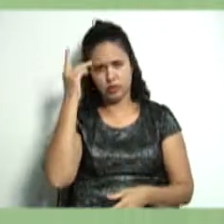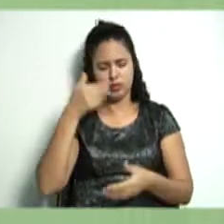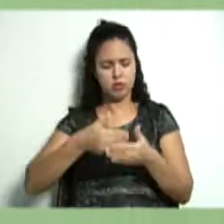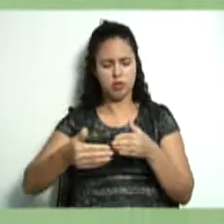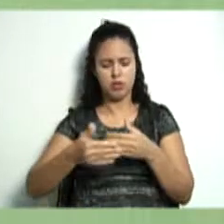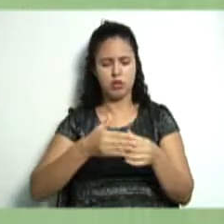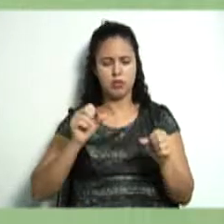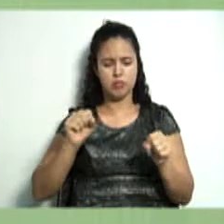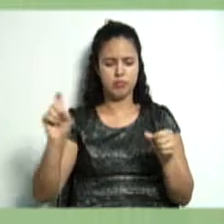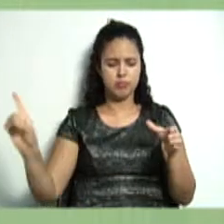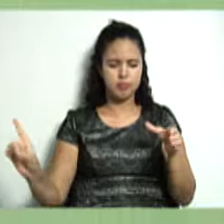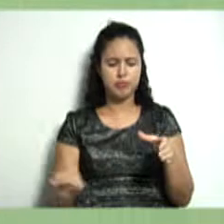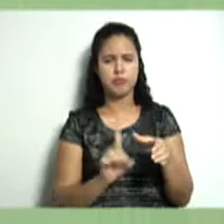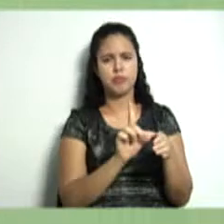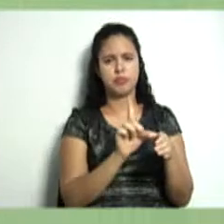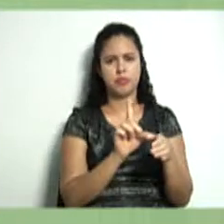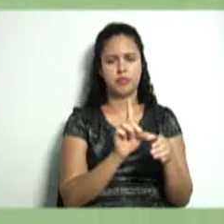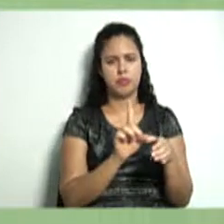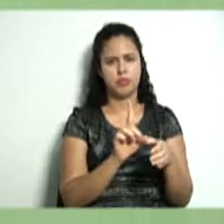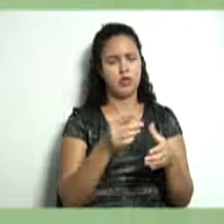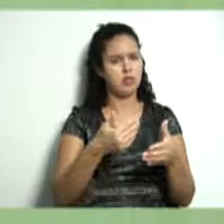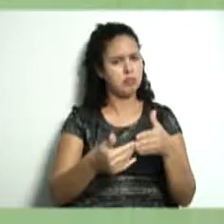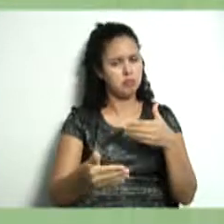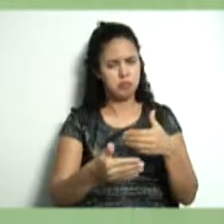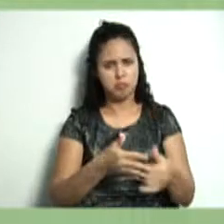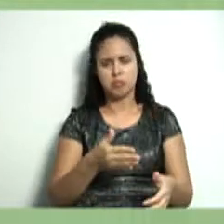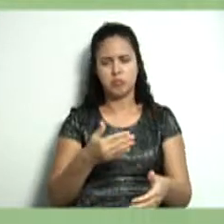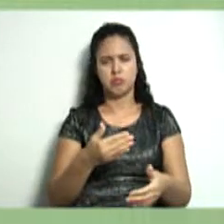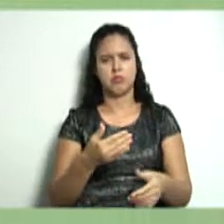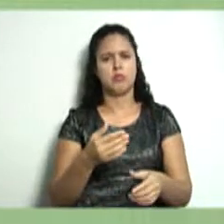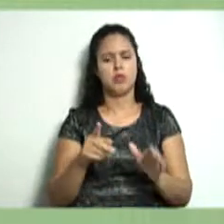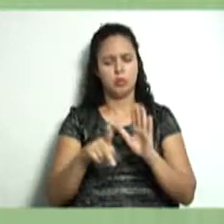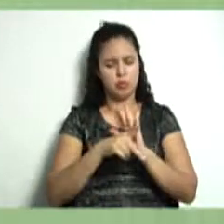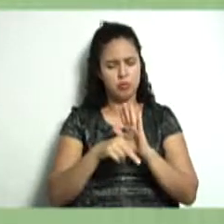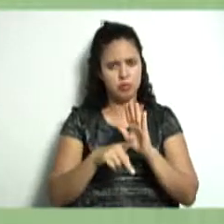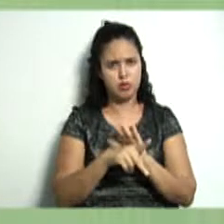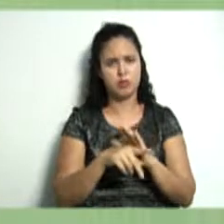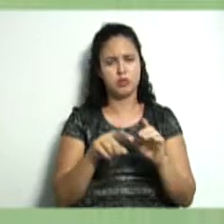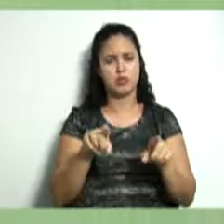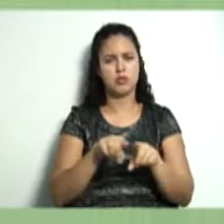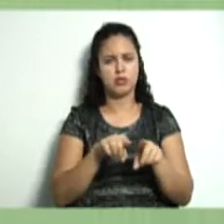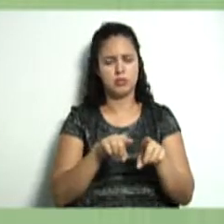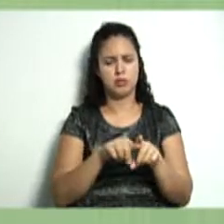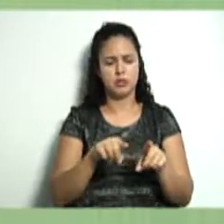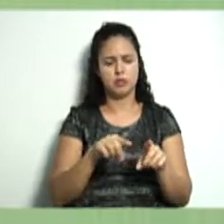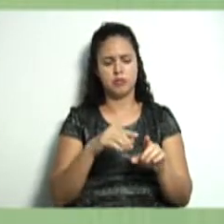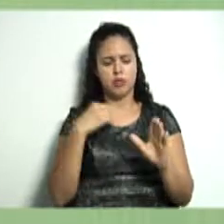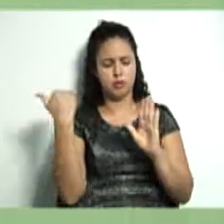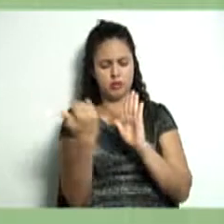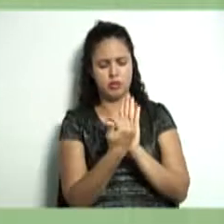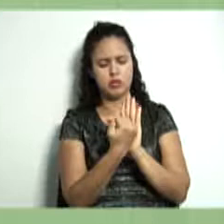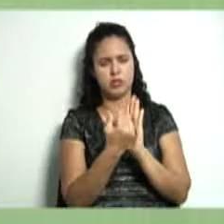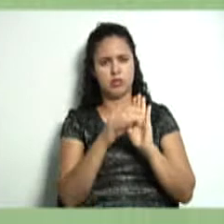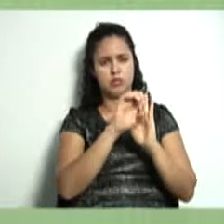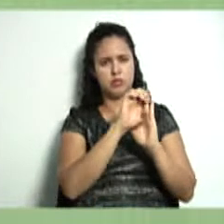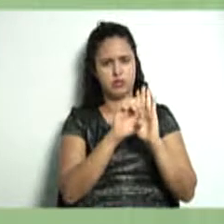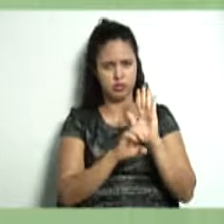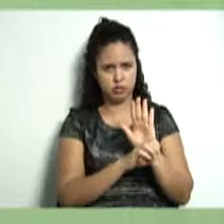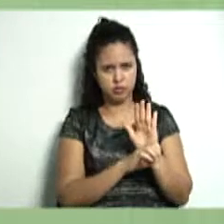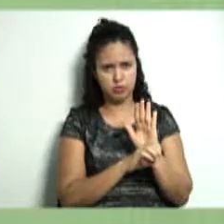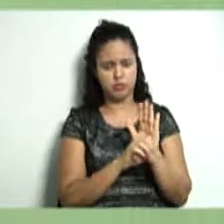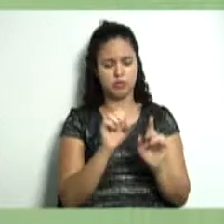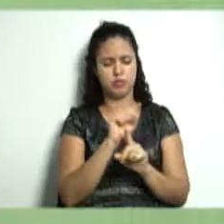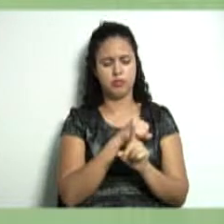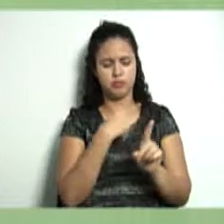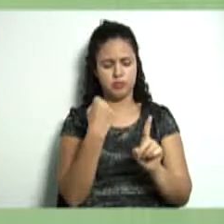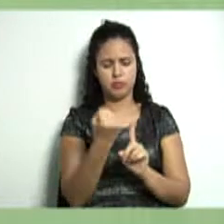quadro social, desde que sigam os propósitos e os princípios sociais contidos no Estatuto Social e